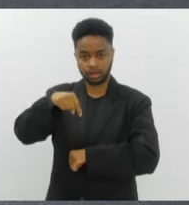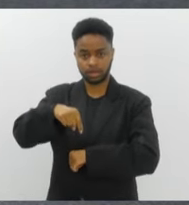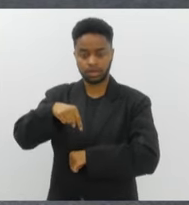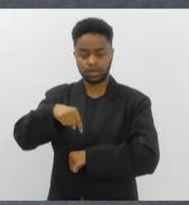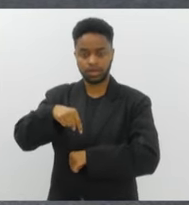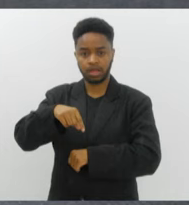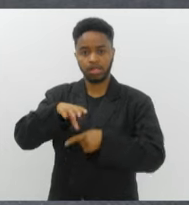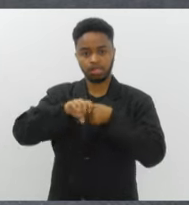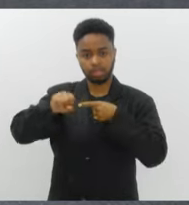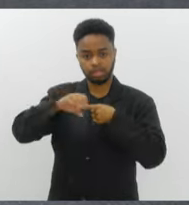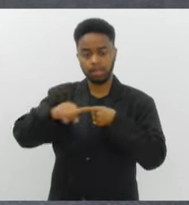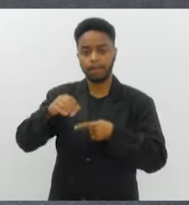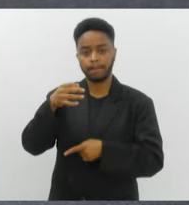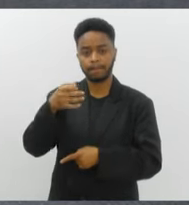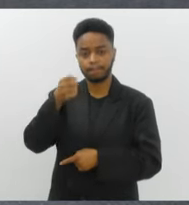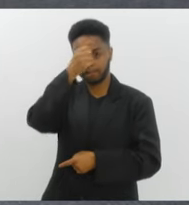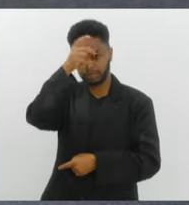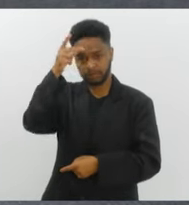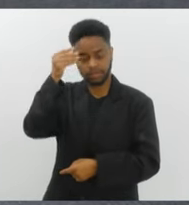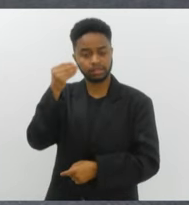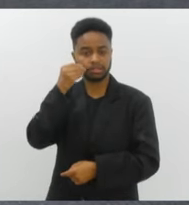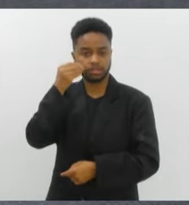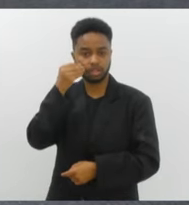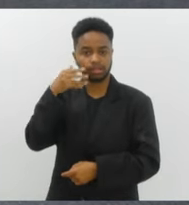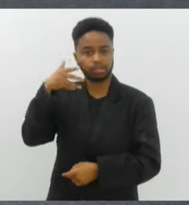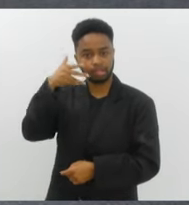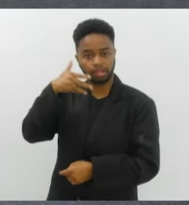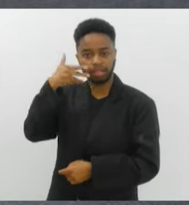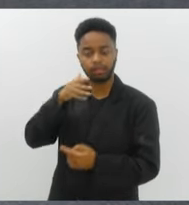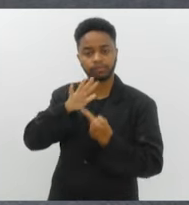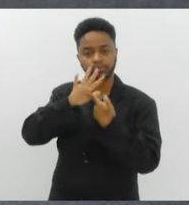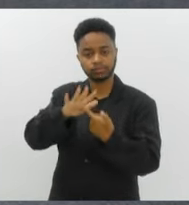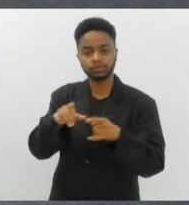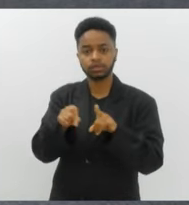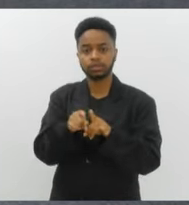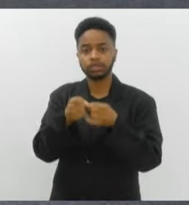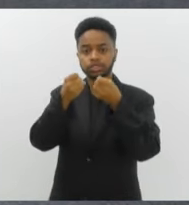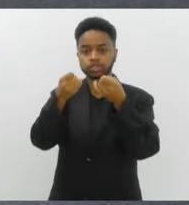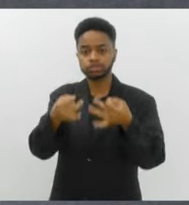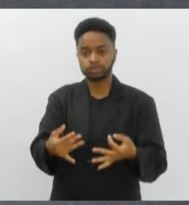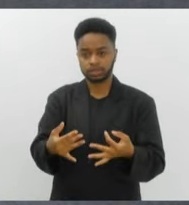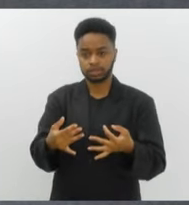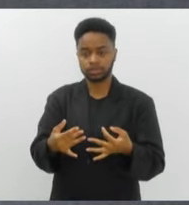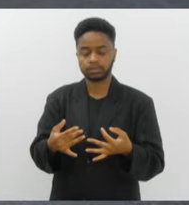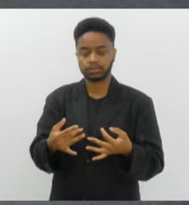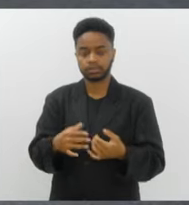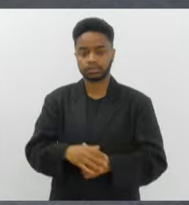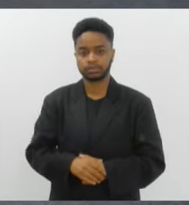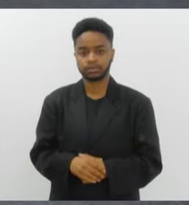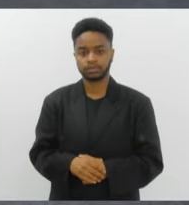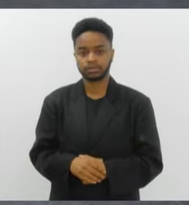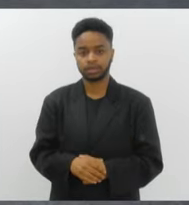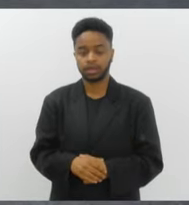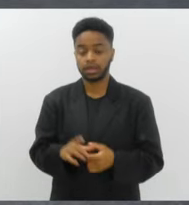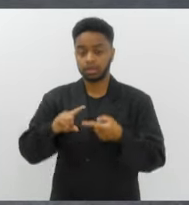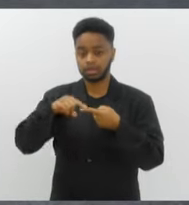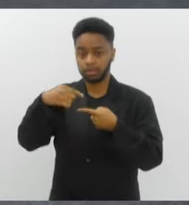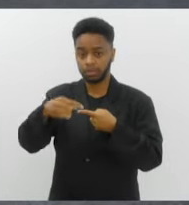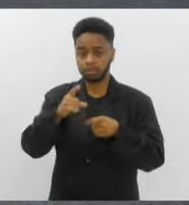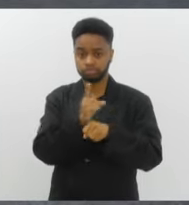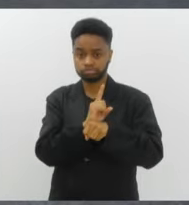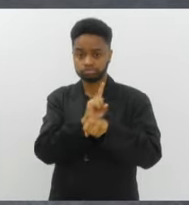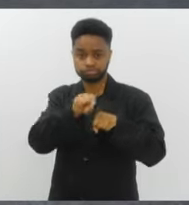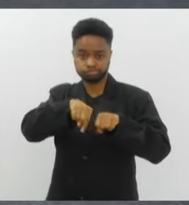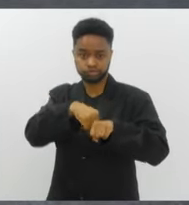babou ovo do prefeito para cumprir tabela, para justificar, meteu o rabinho entre as pernas e